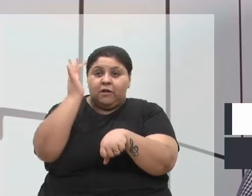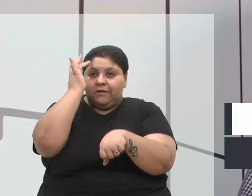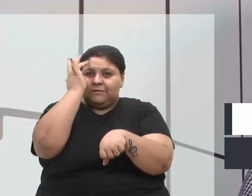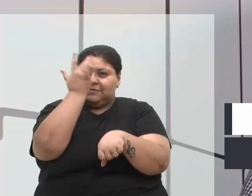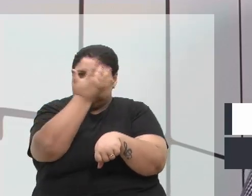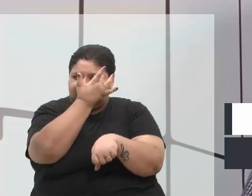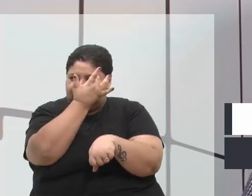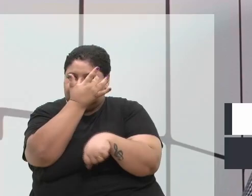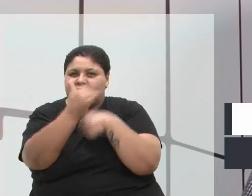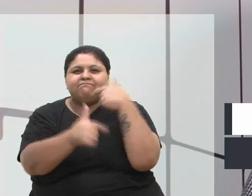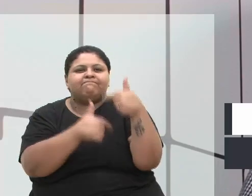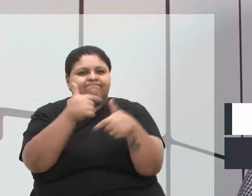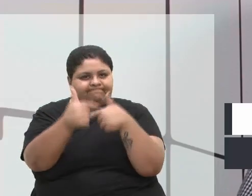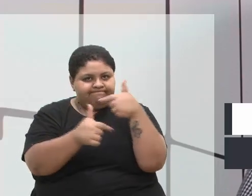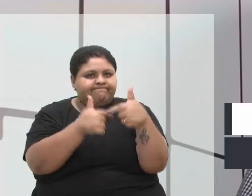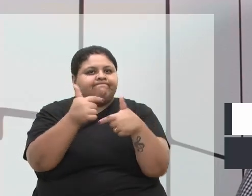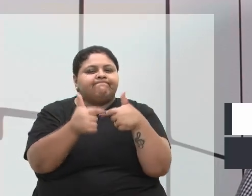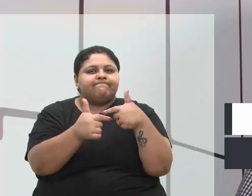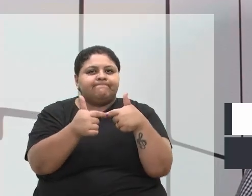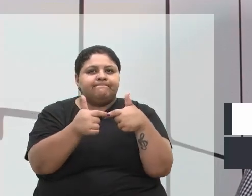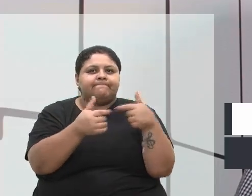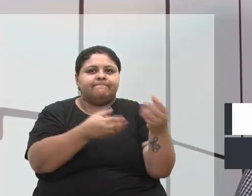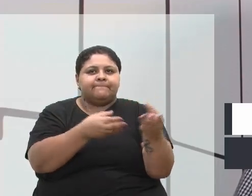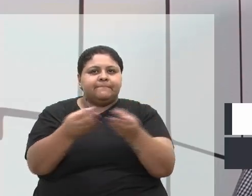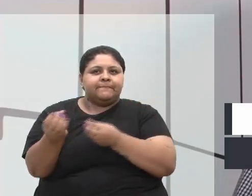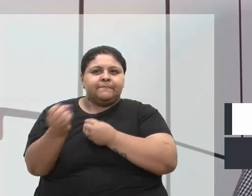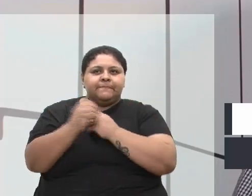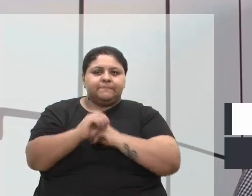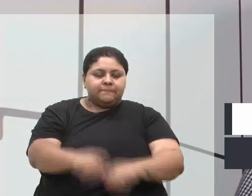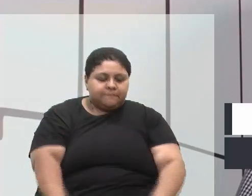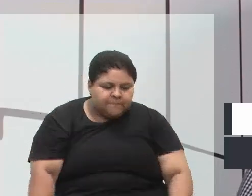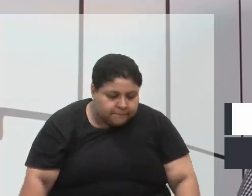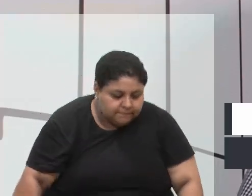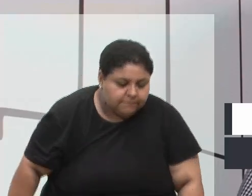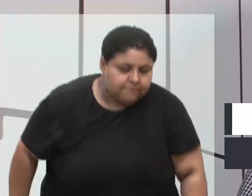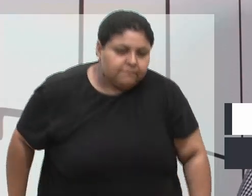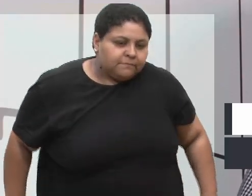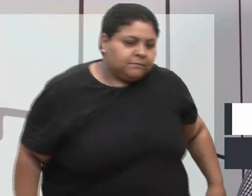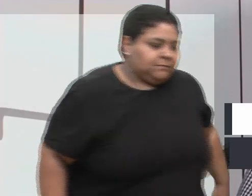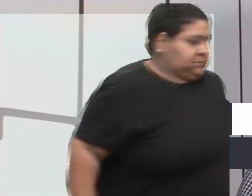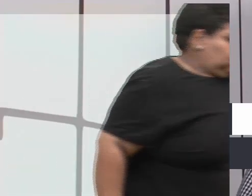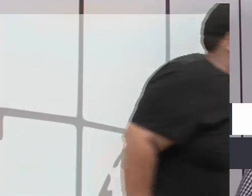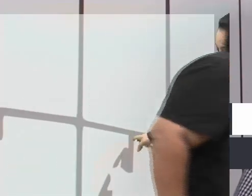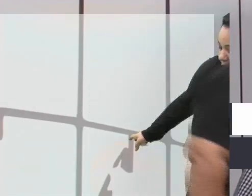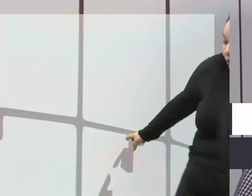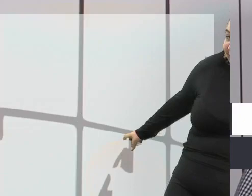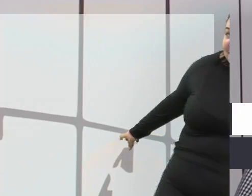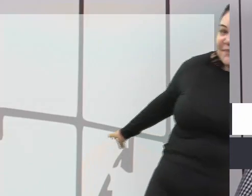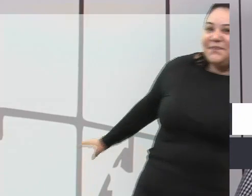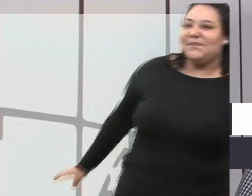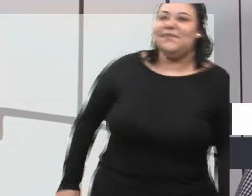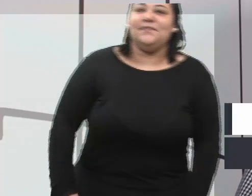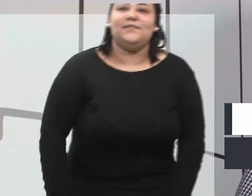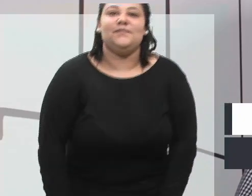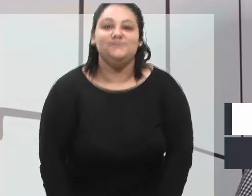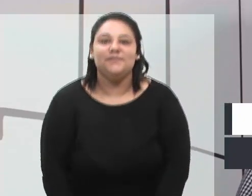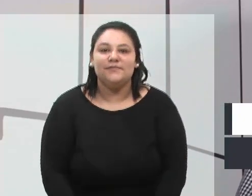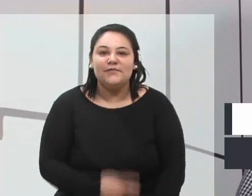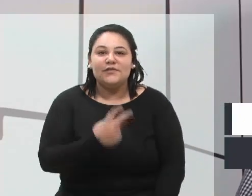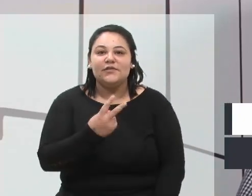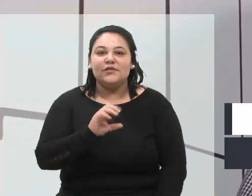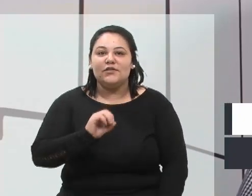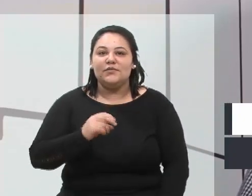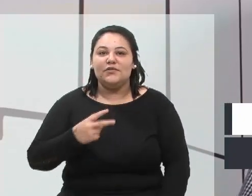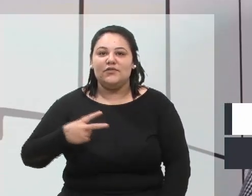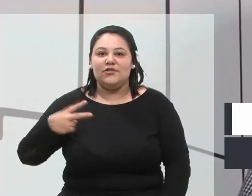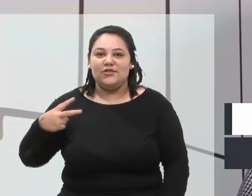do trabalhador está causando muito grave. Em 2022, 200 mil